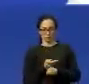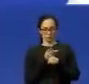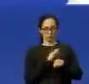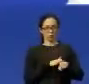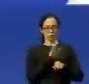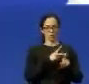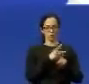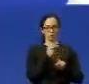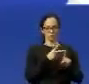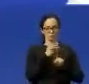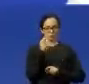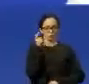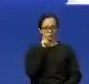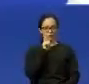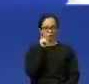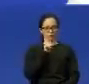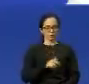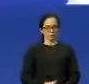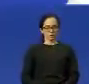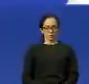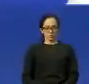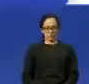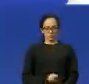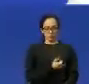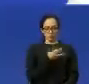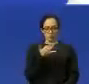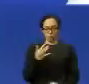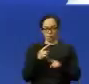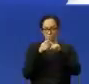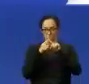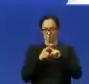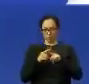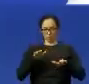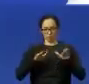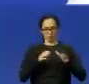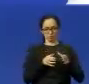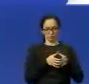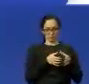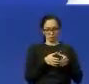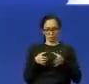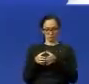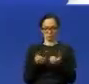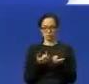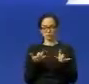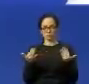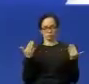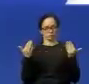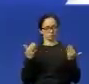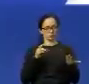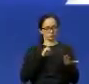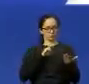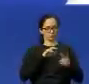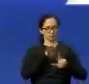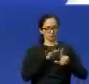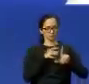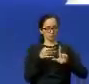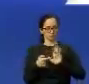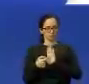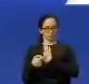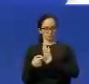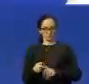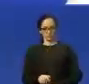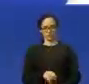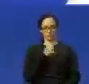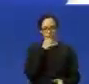maior número de pontos. Observa-se que o número de partidas depende do número de jogadores, como mostra o quadro. Se a quantidade de jogadores